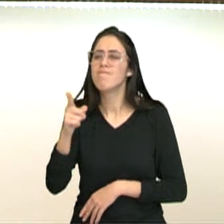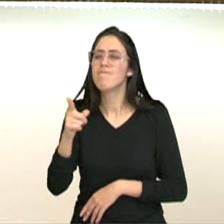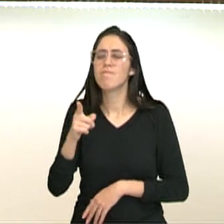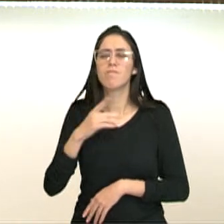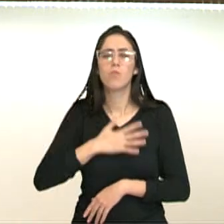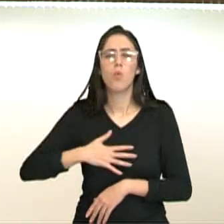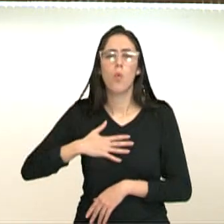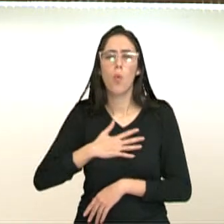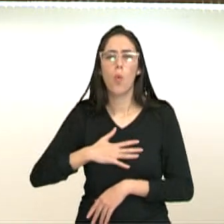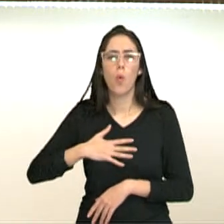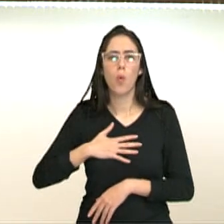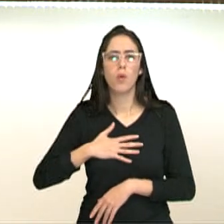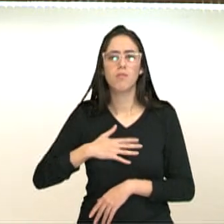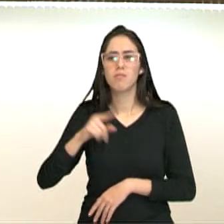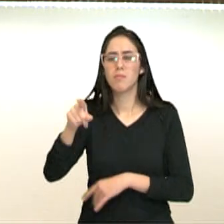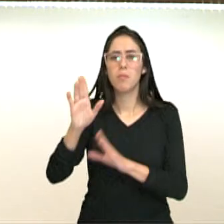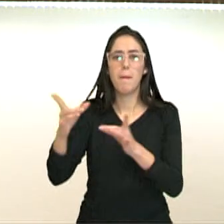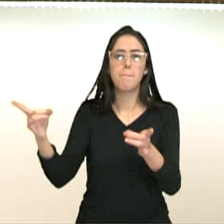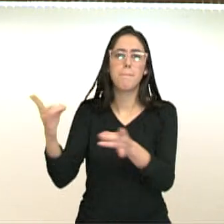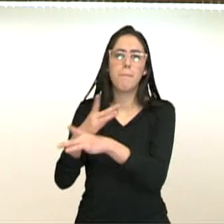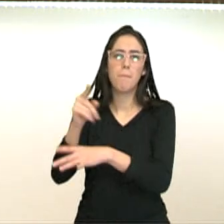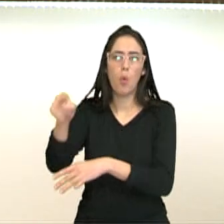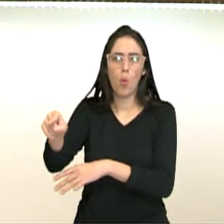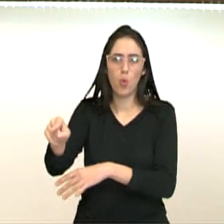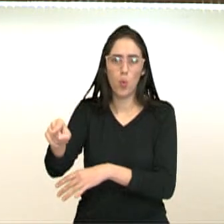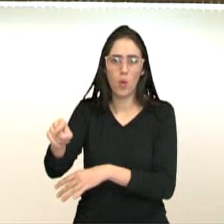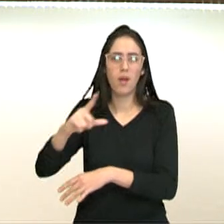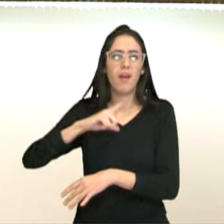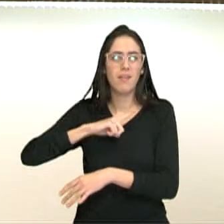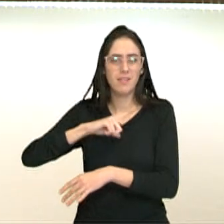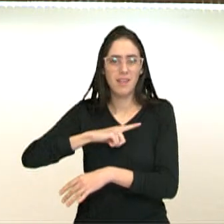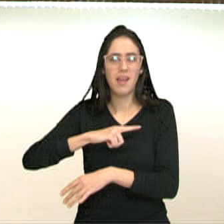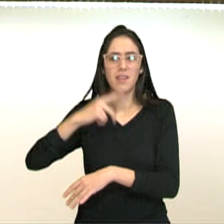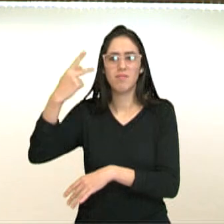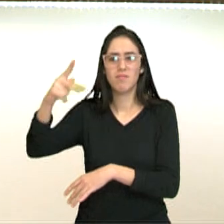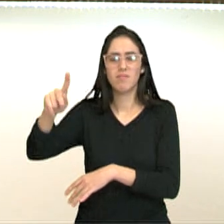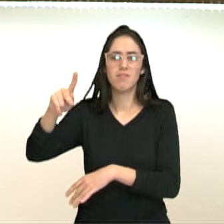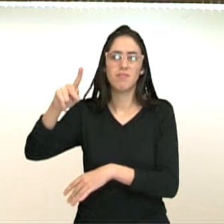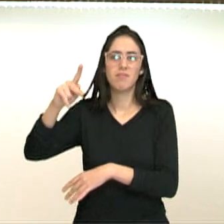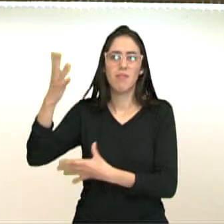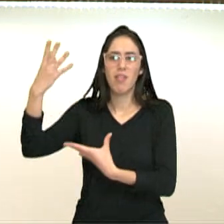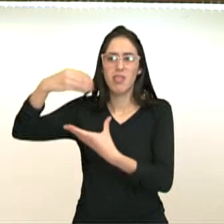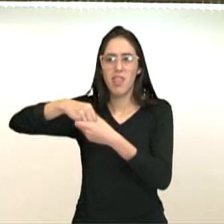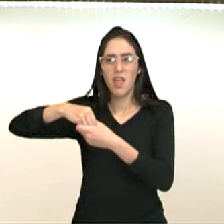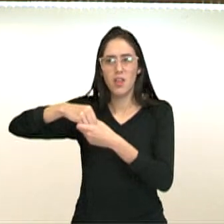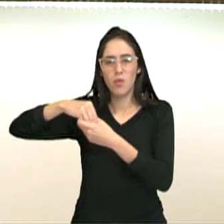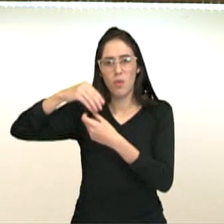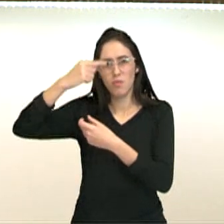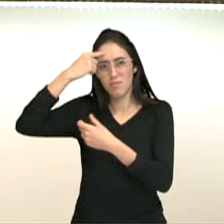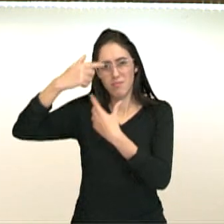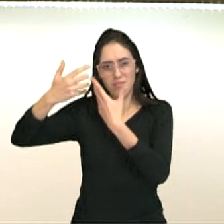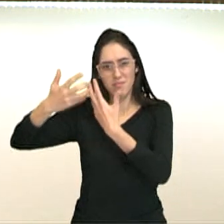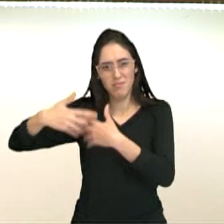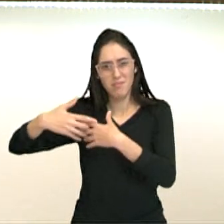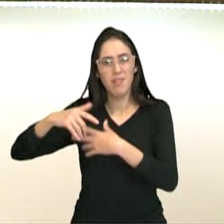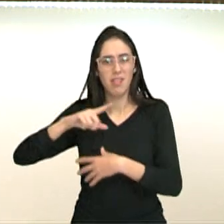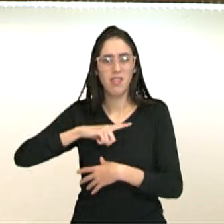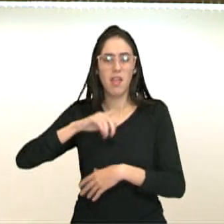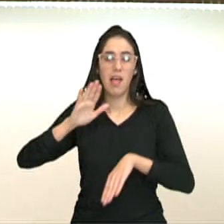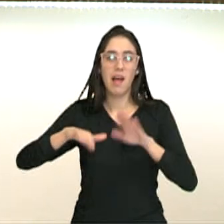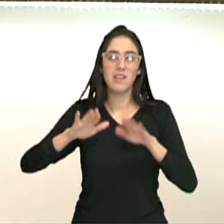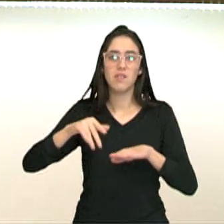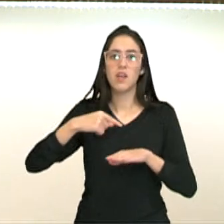aquele conteúdo já está pronto, já existe uma interpretação pronta. Então, eu estou um pouco alienado de pensar